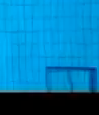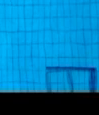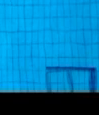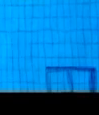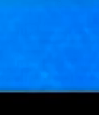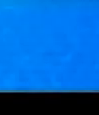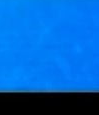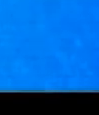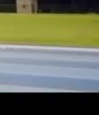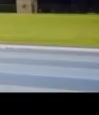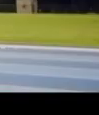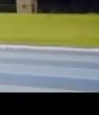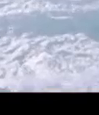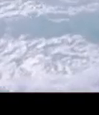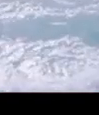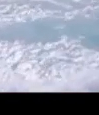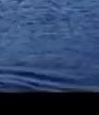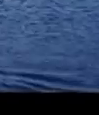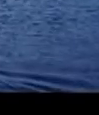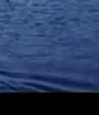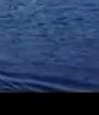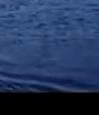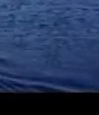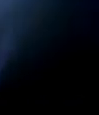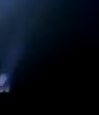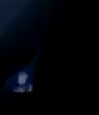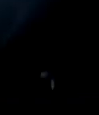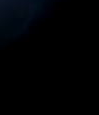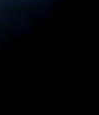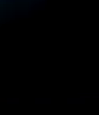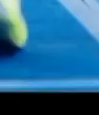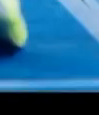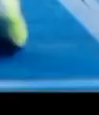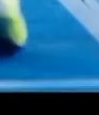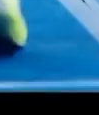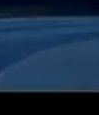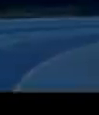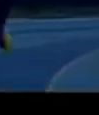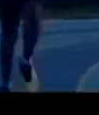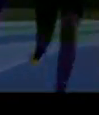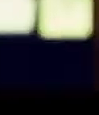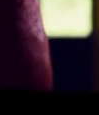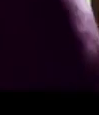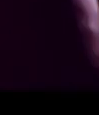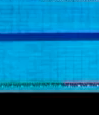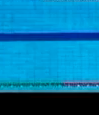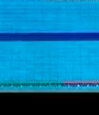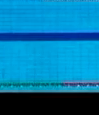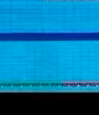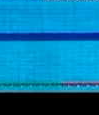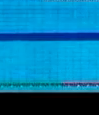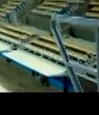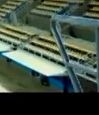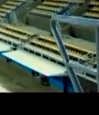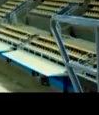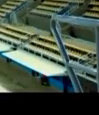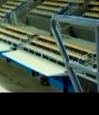Agora, podemos ser mais que o país do futebol. Podemos ser o país da canoagem, do judô, do atletismo, do boxe, da